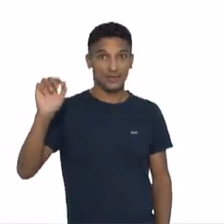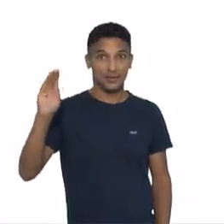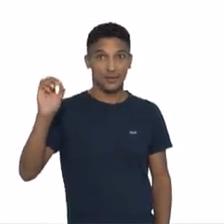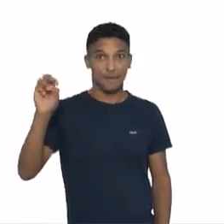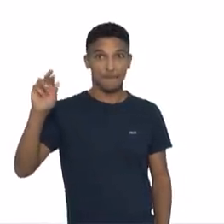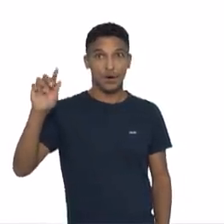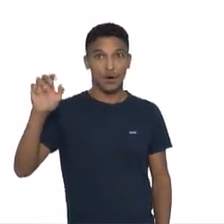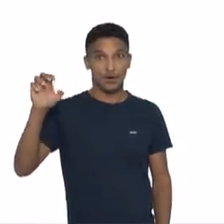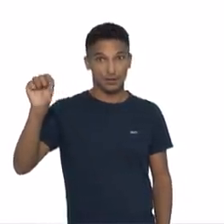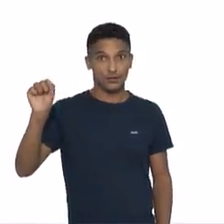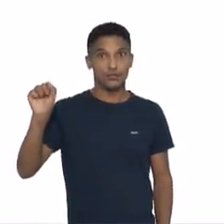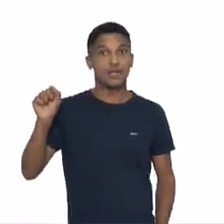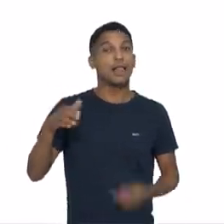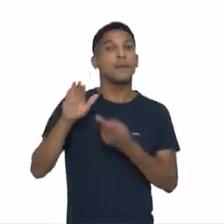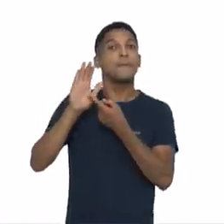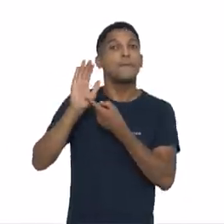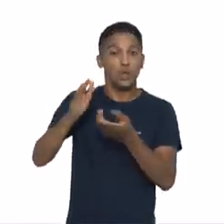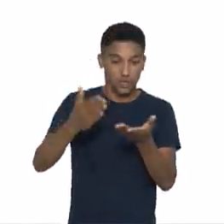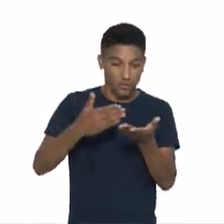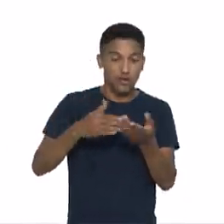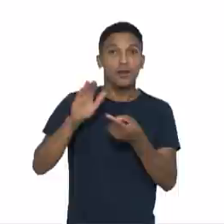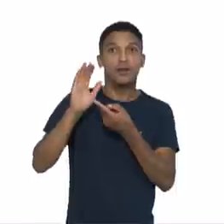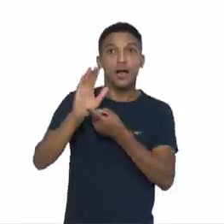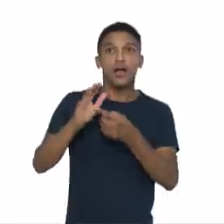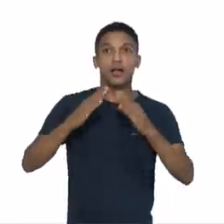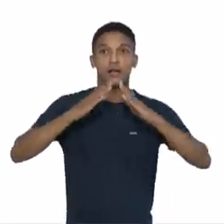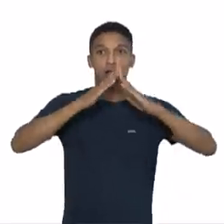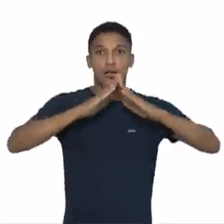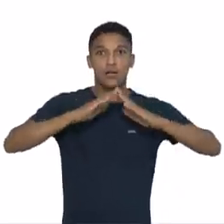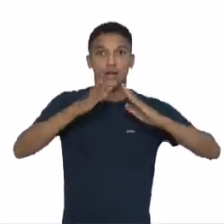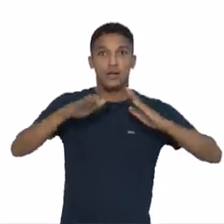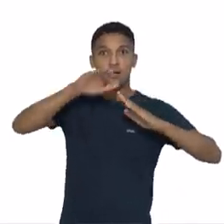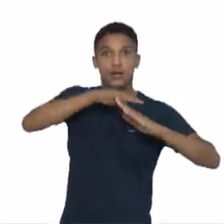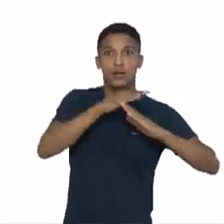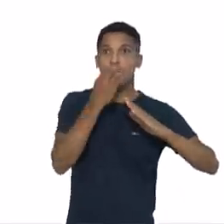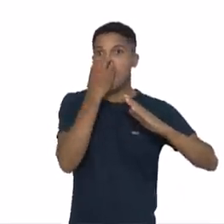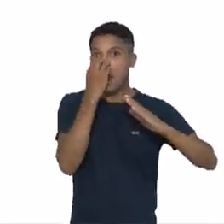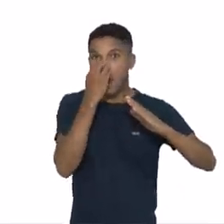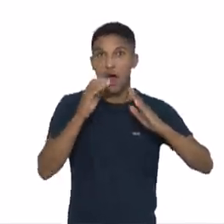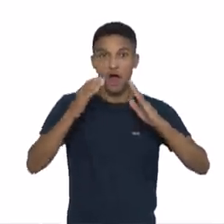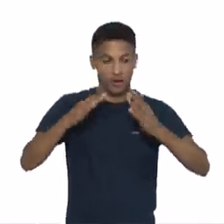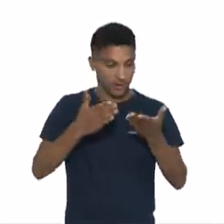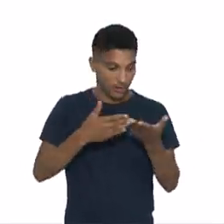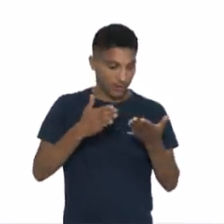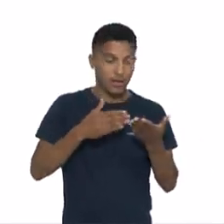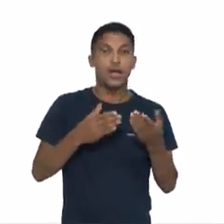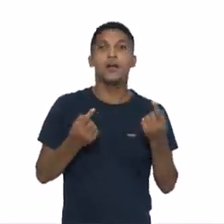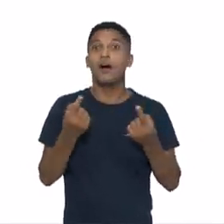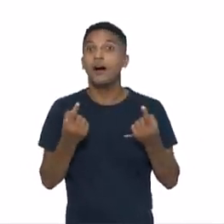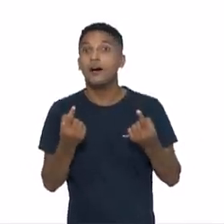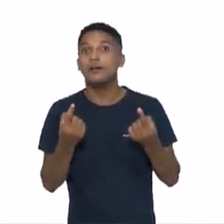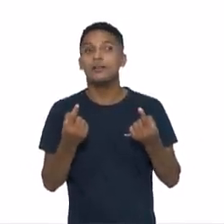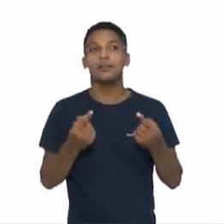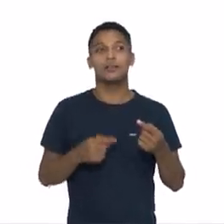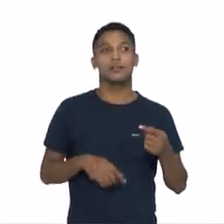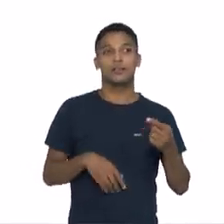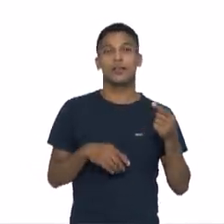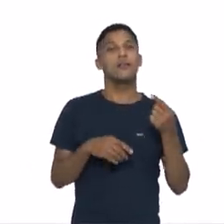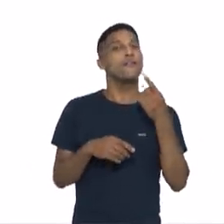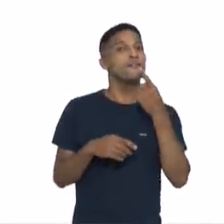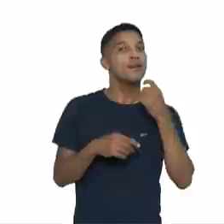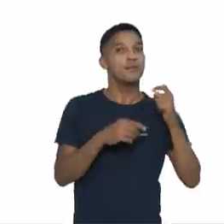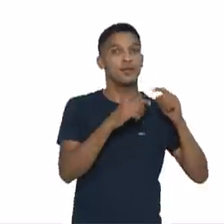coloridas, bilheteria e o público vindo para assistir o espetáculo? Opção vermelha, o circo